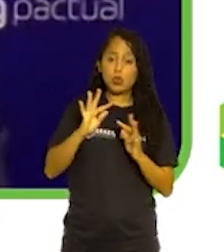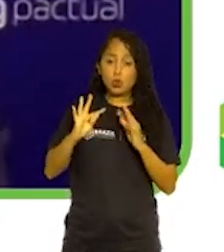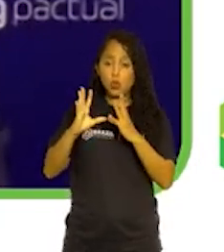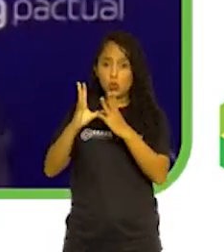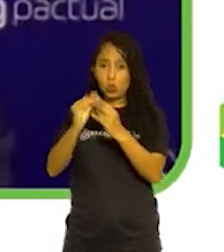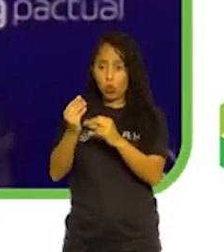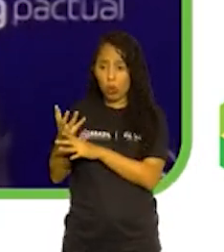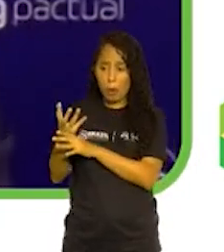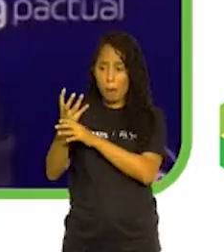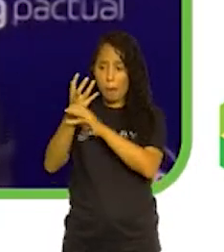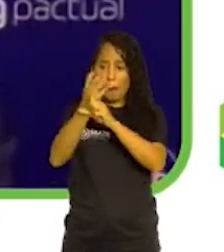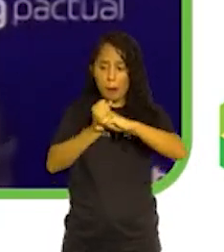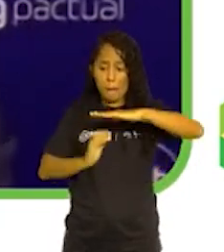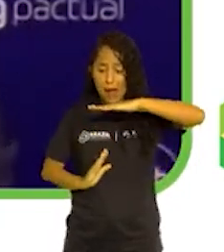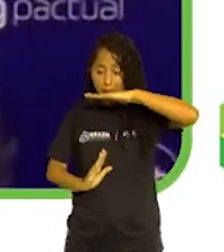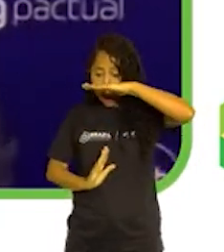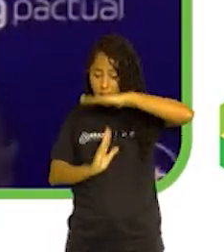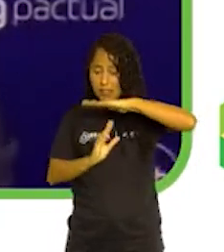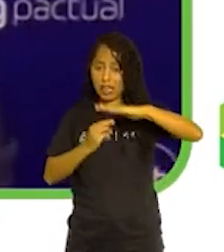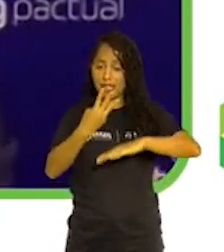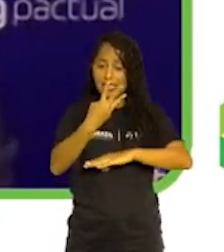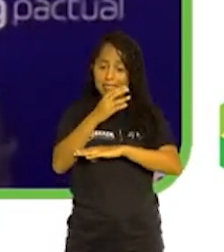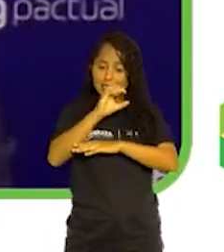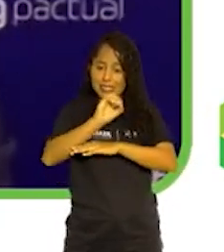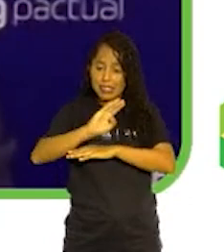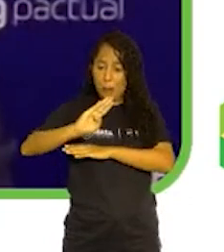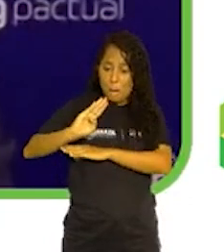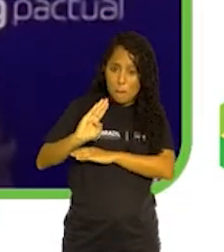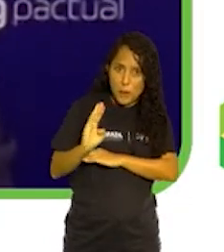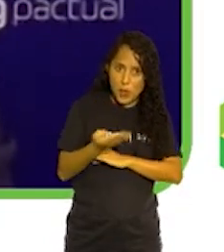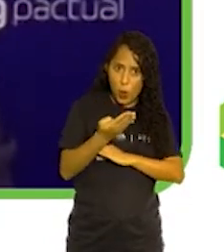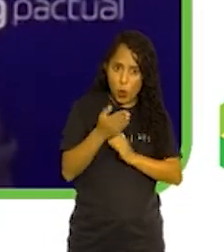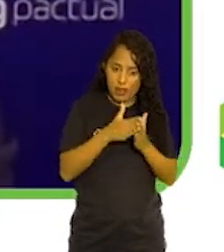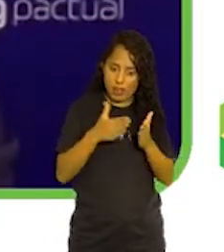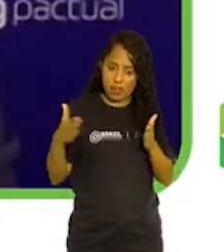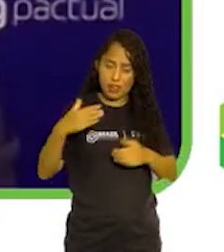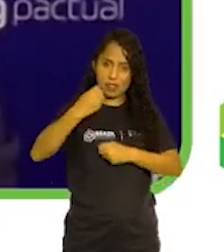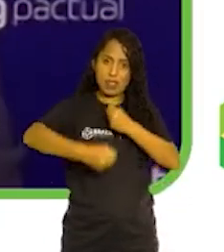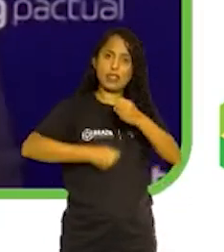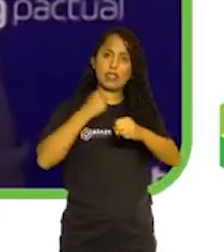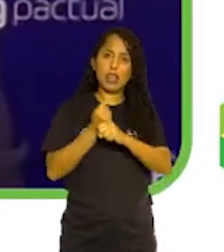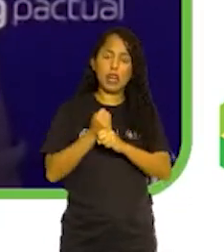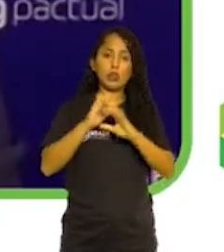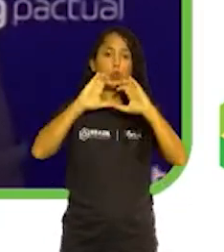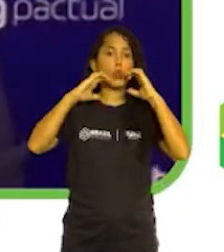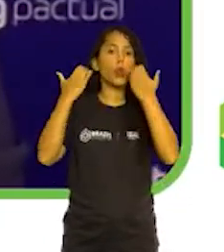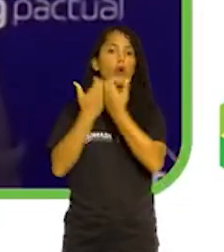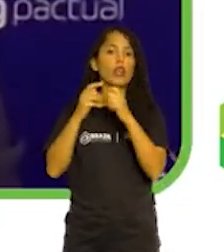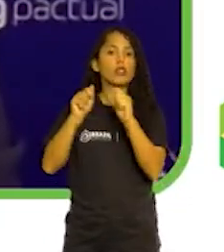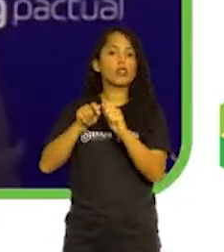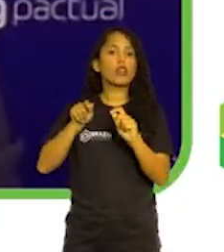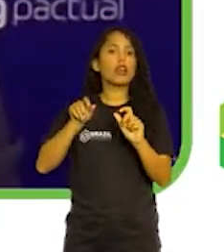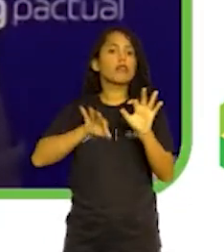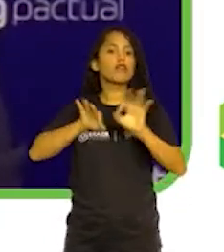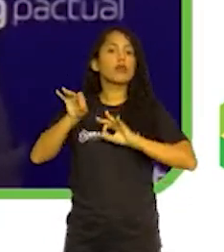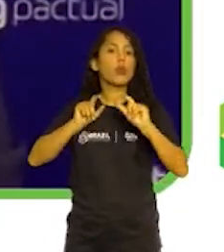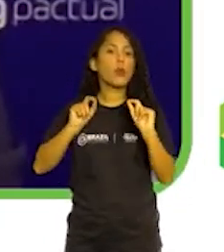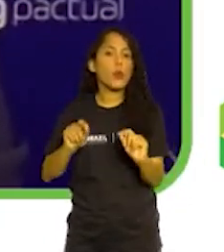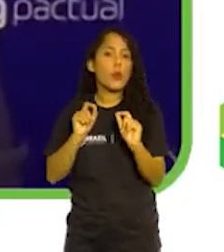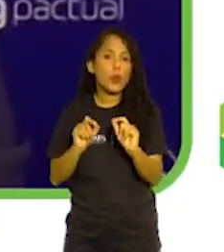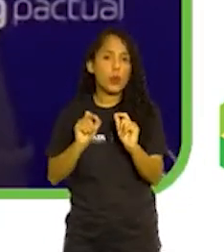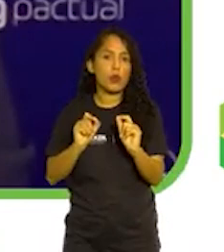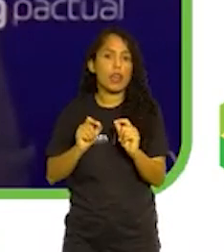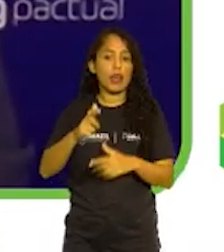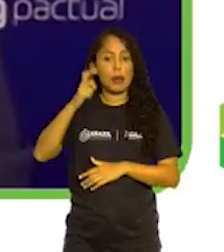que é apenas de 30 bilhões de reais, o crescimento desse ano, o que foi que o Congresso fez? O Congresso não cortou, Mônica, o Congresso subestimou